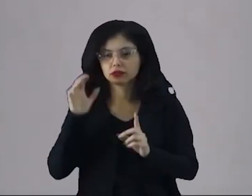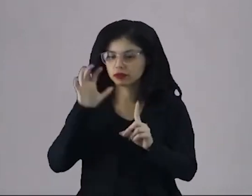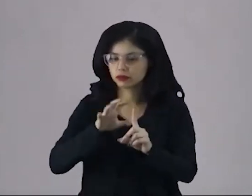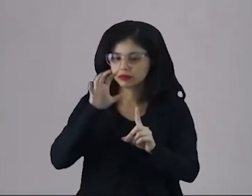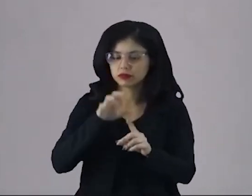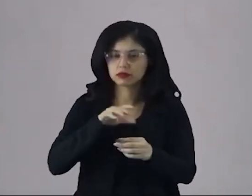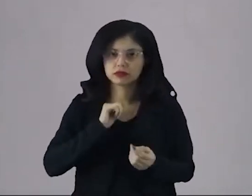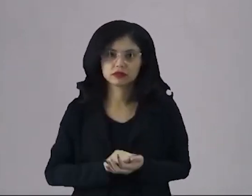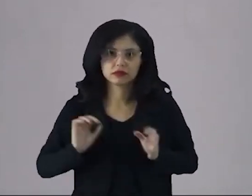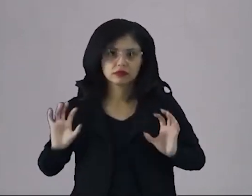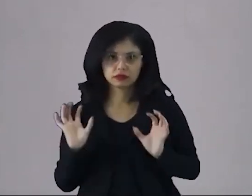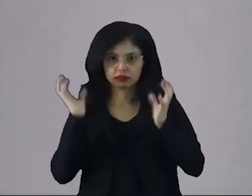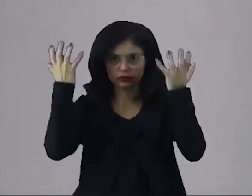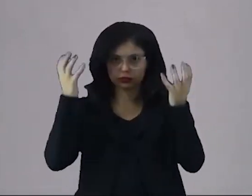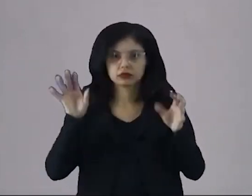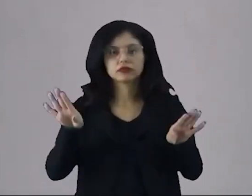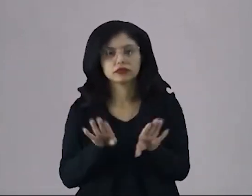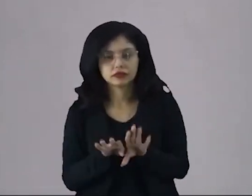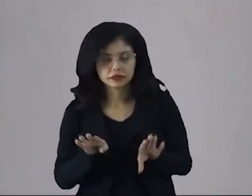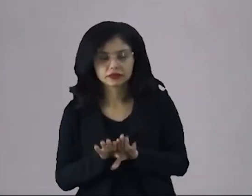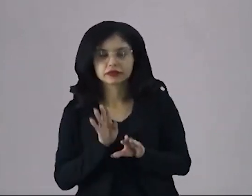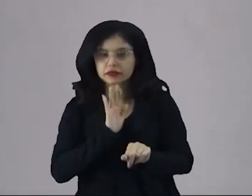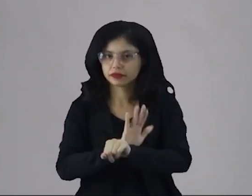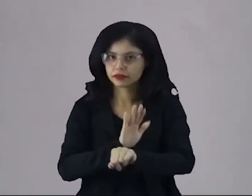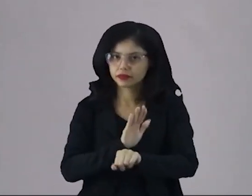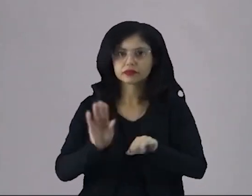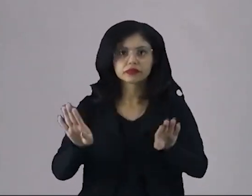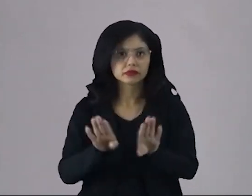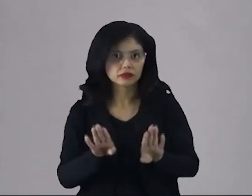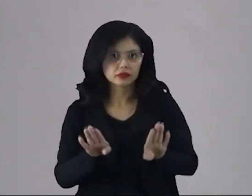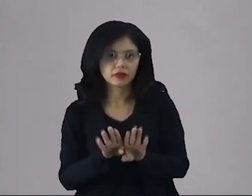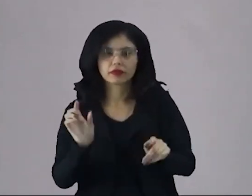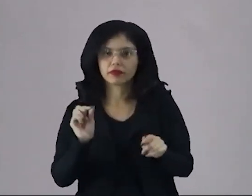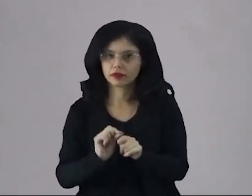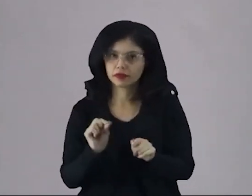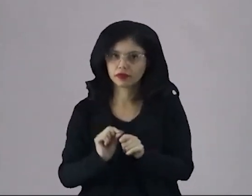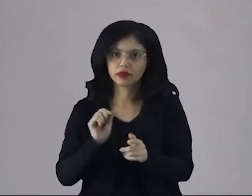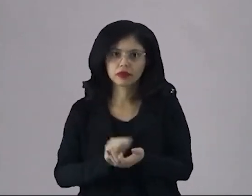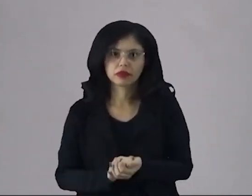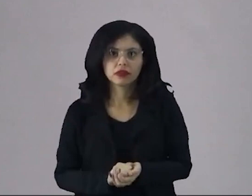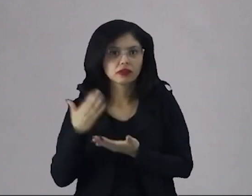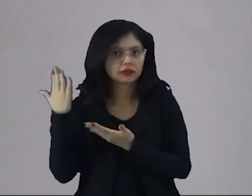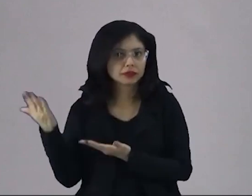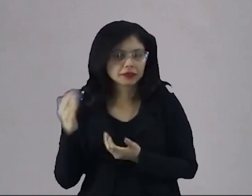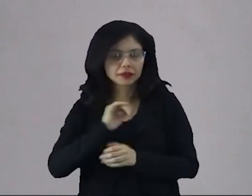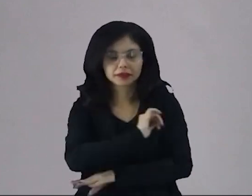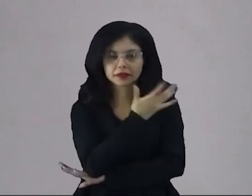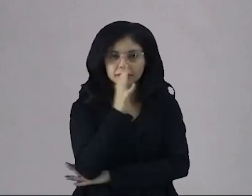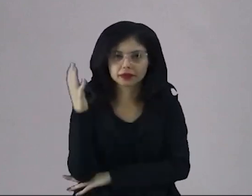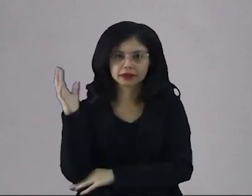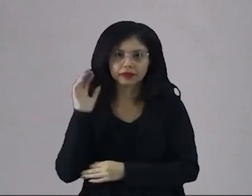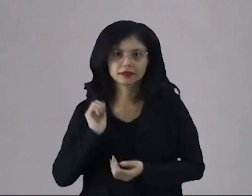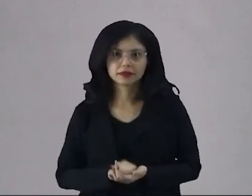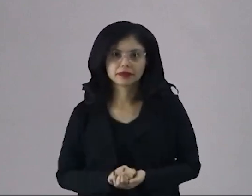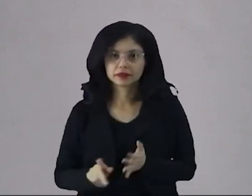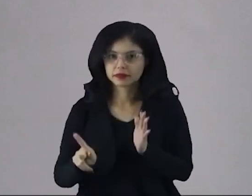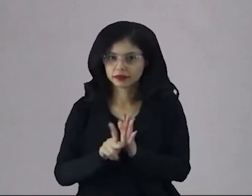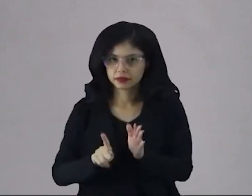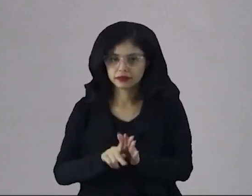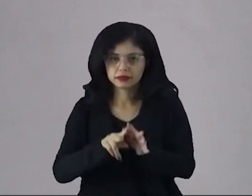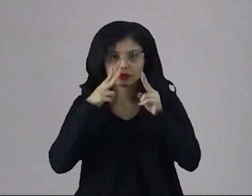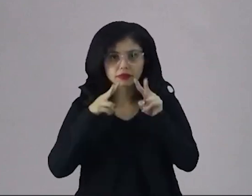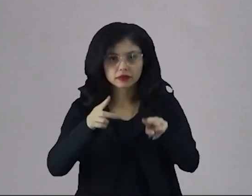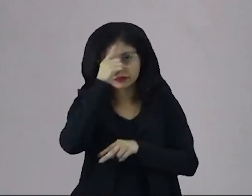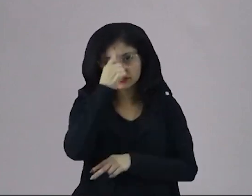influências do clima mediterrâneo que contribui na formação dessa flora que a gente, inclusive, está vendo